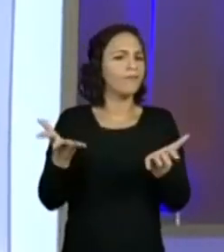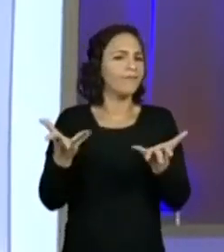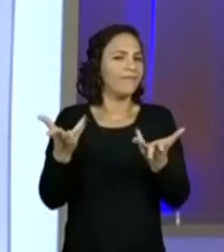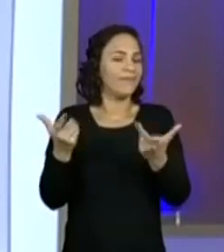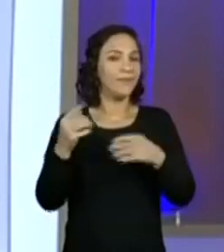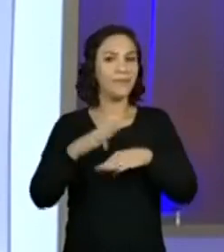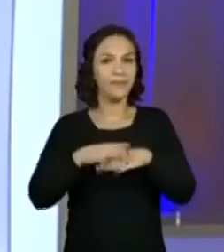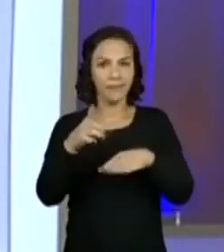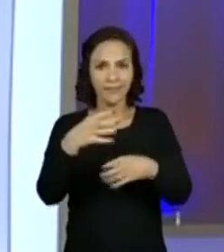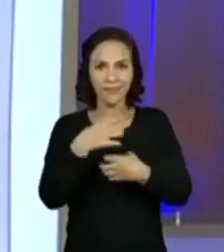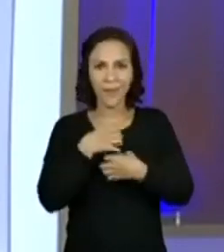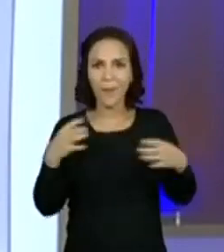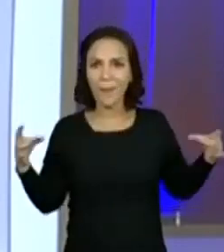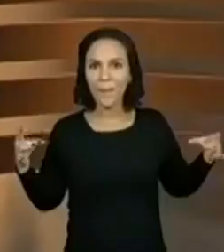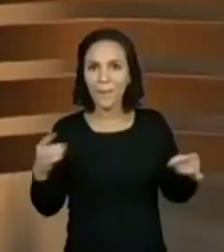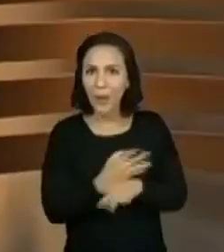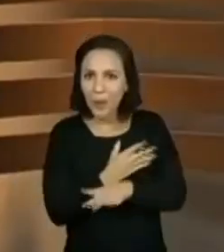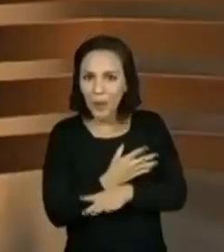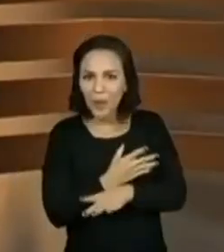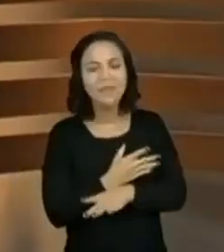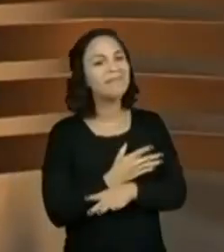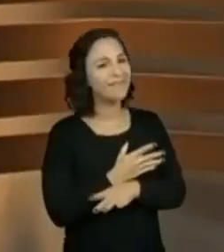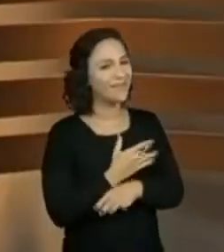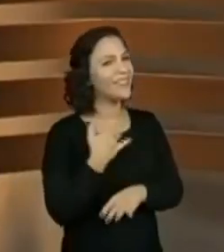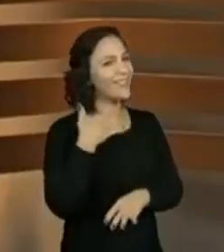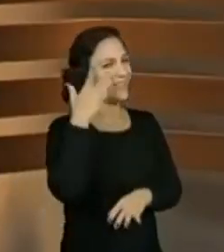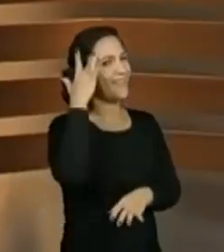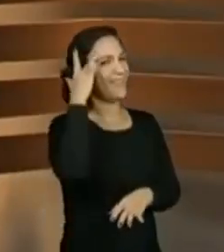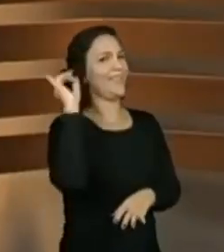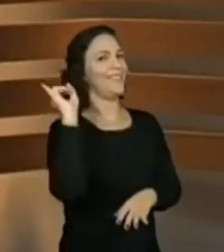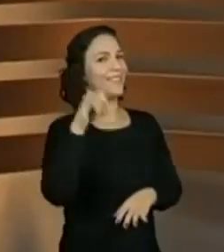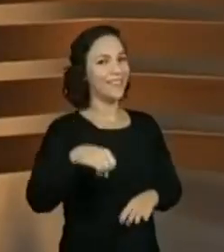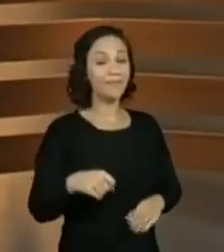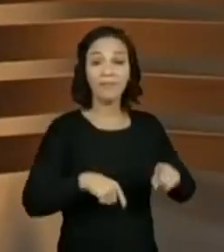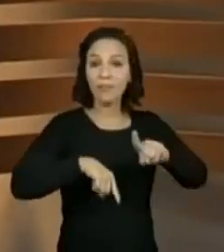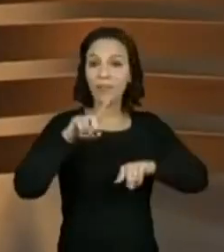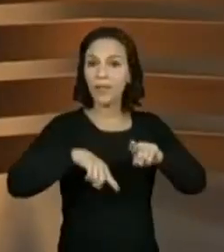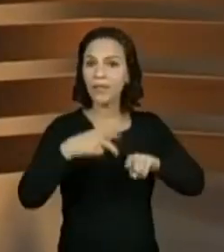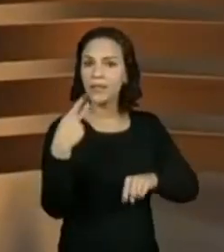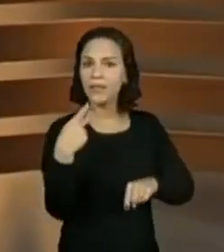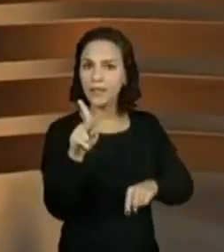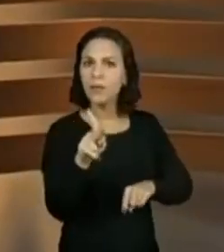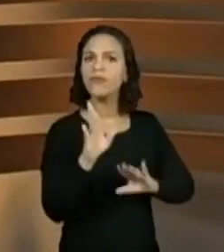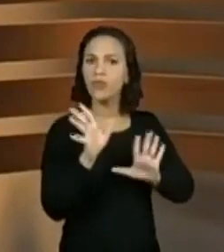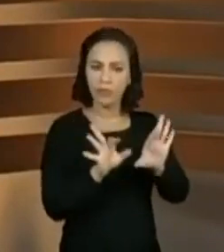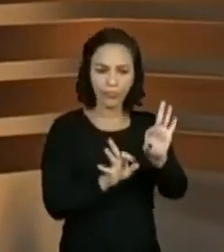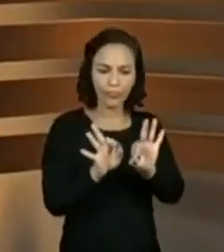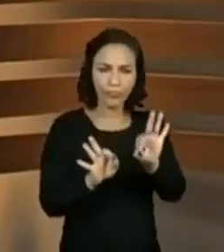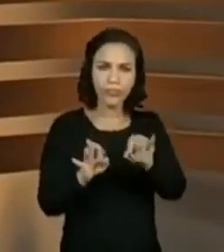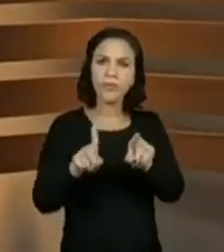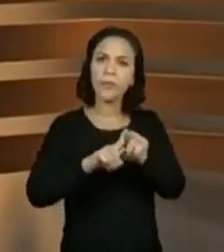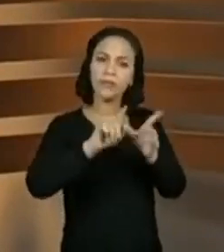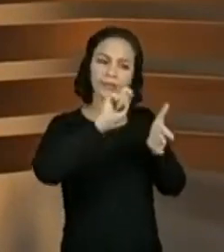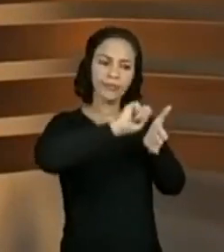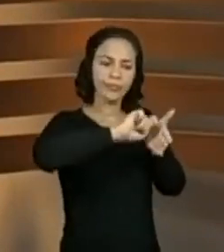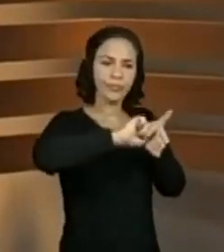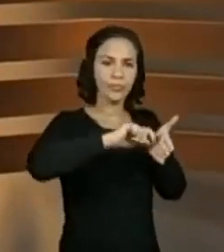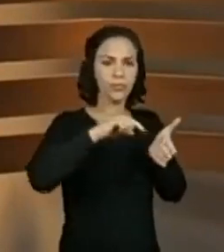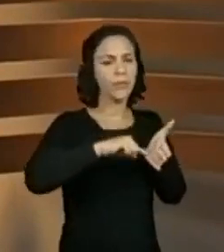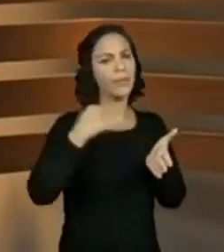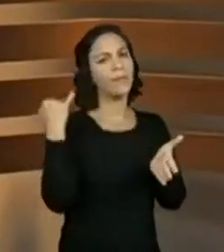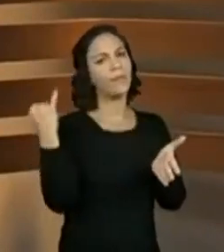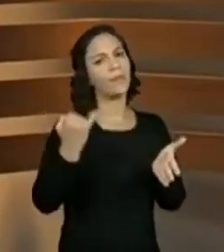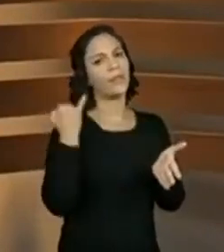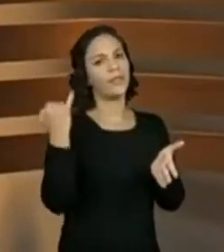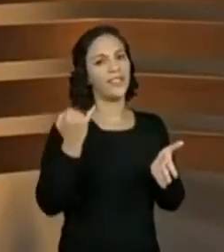todos preparados? Acredito que sim, já preparem aí o material, façam os devidos registros, porque isso é super importante,